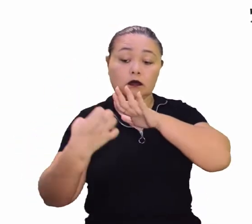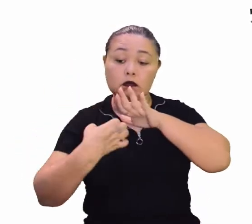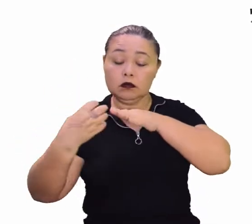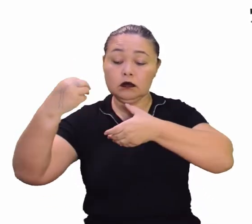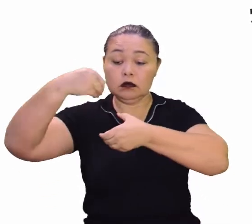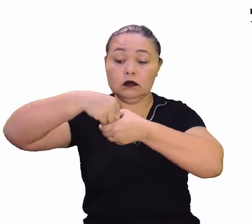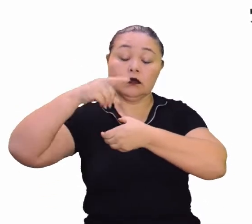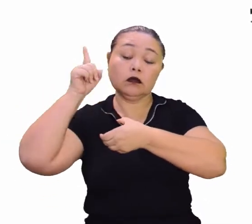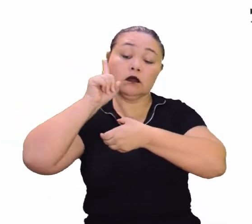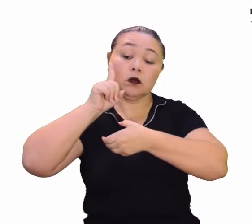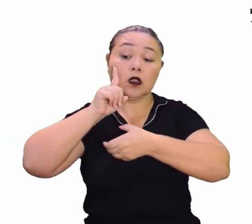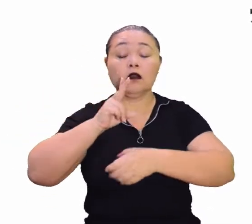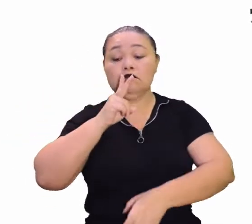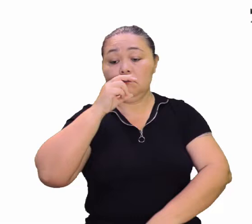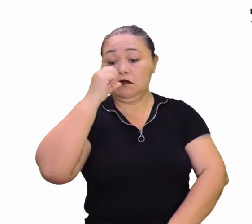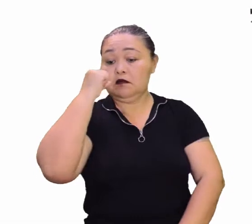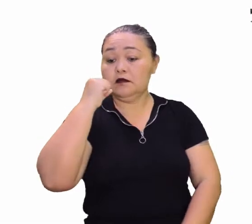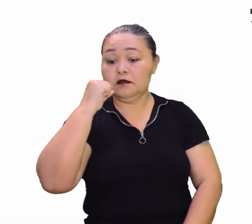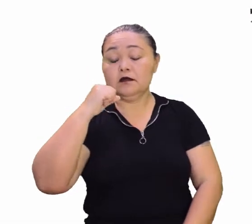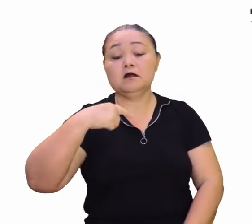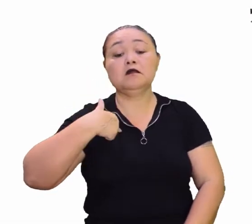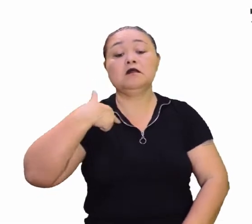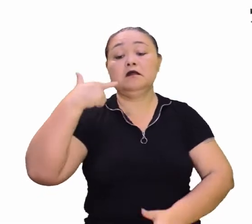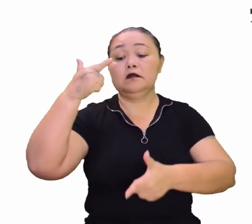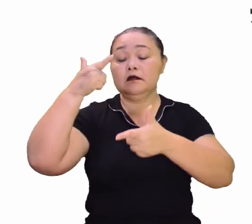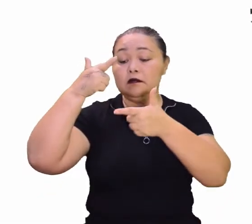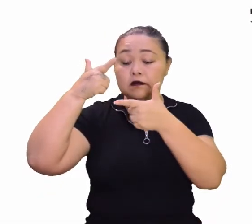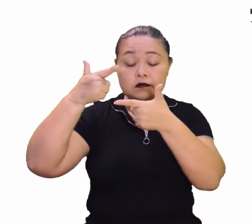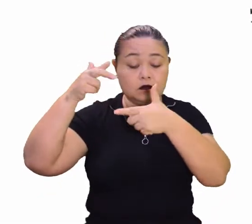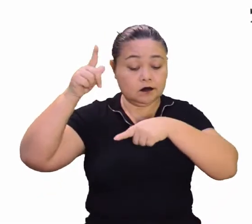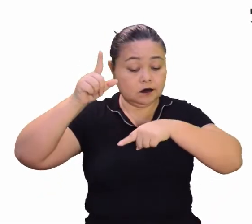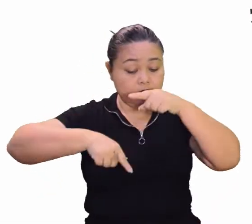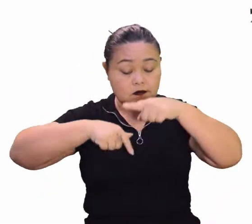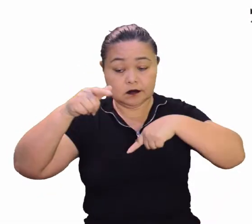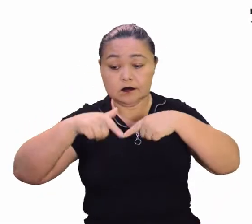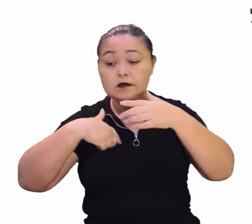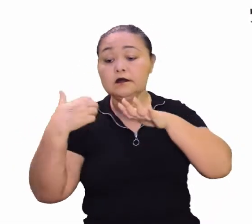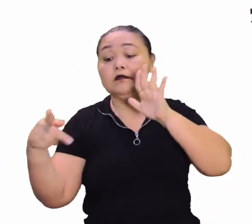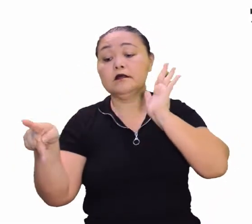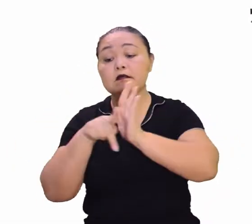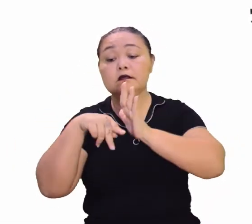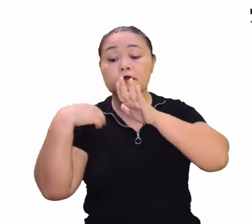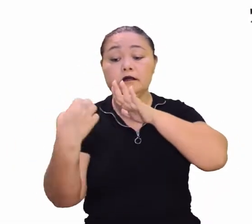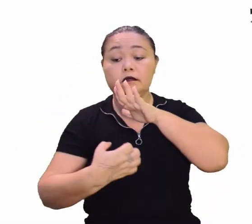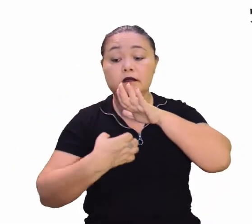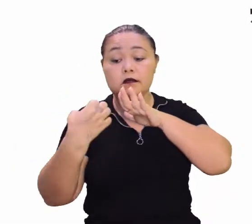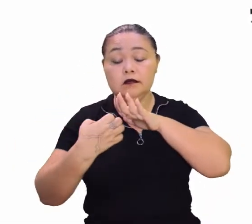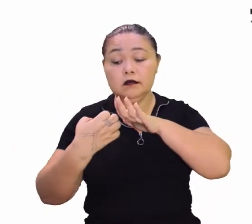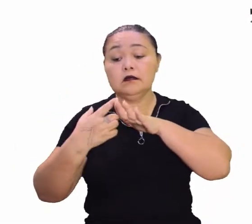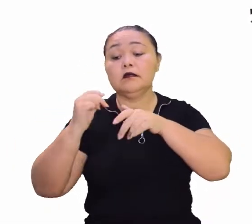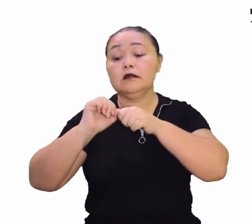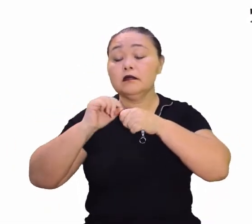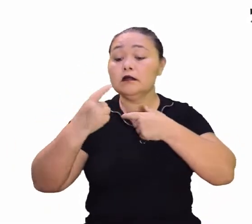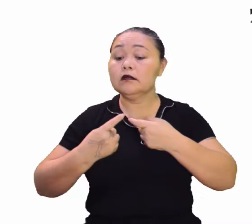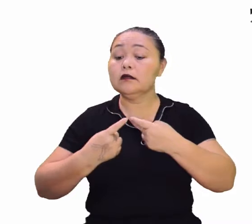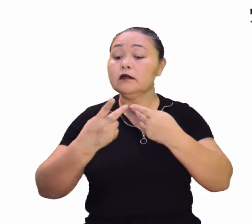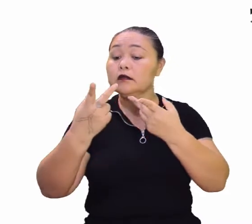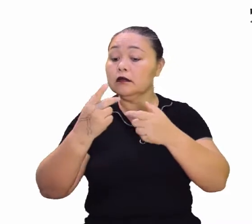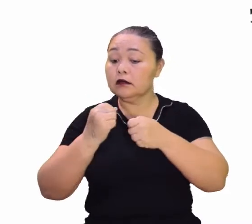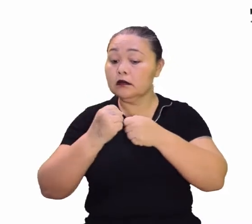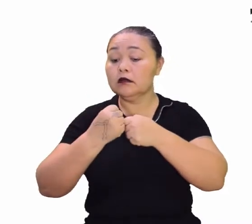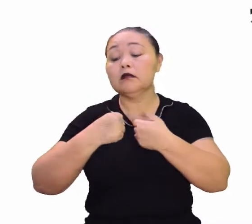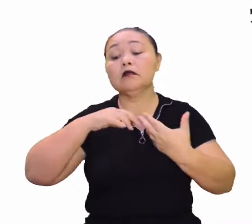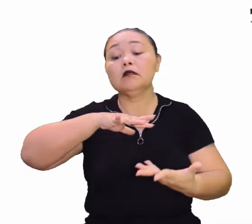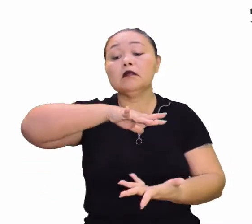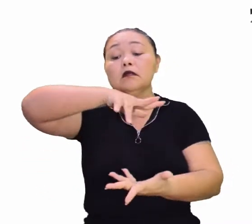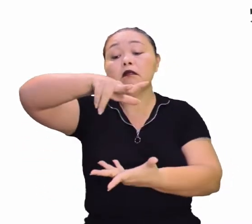forte e diversificada. Exato. Com produtos industrializados que são exportados para o